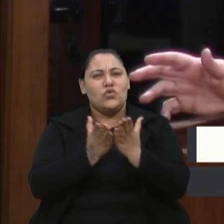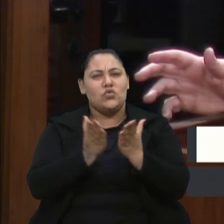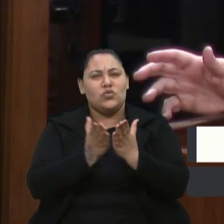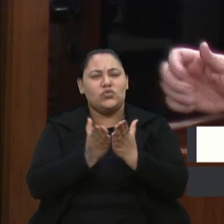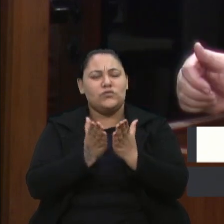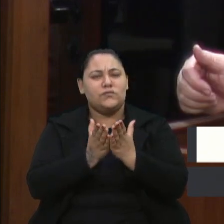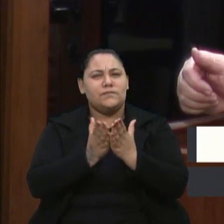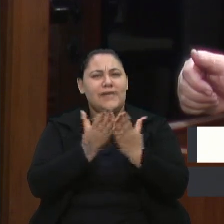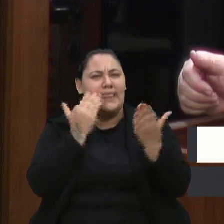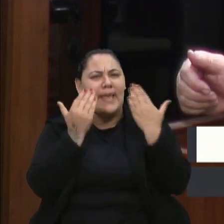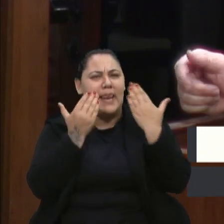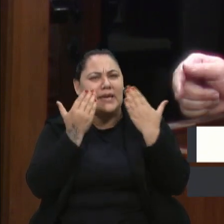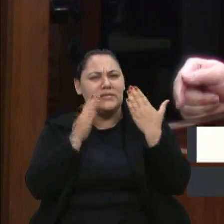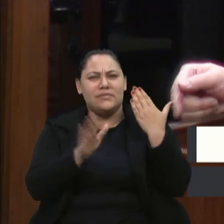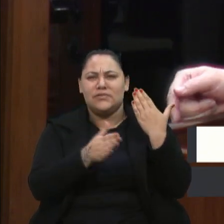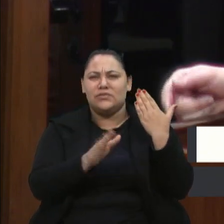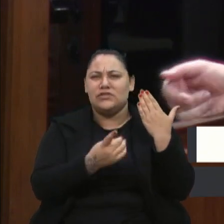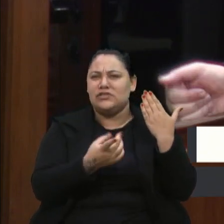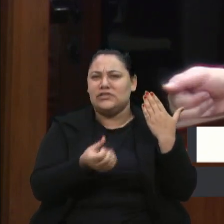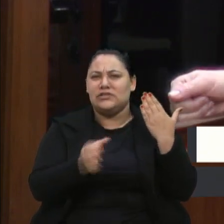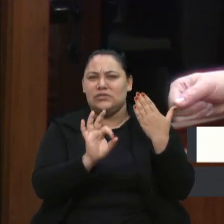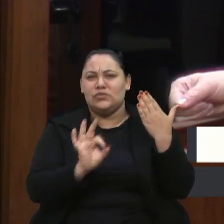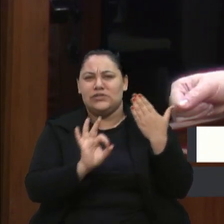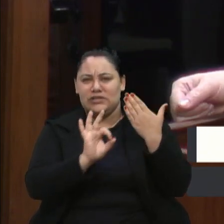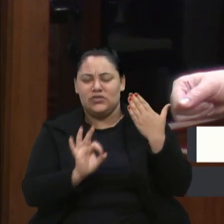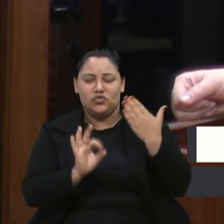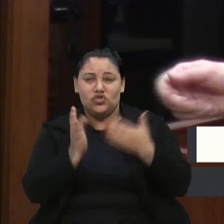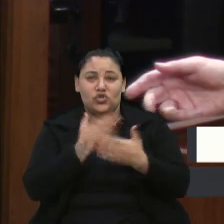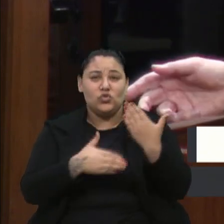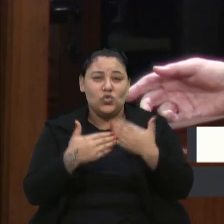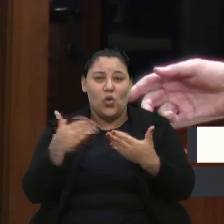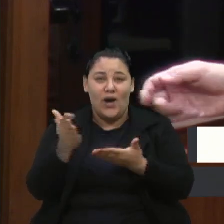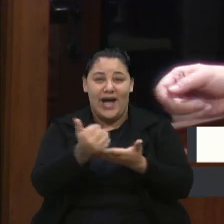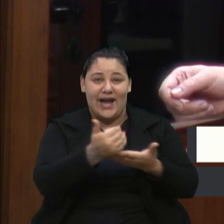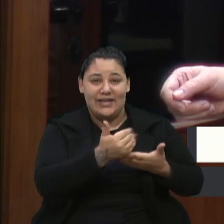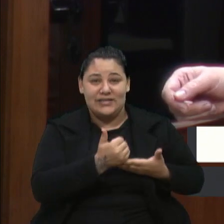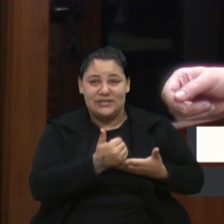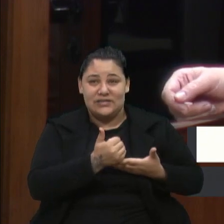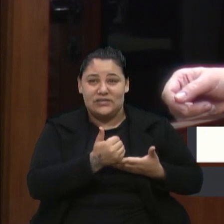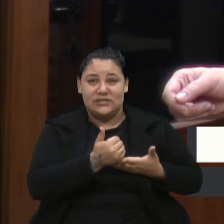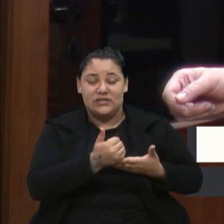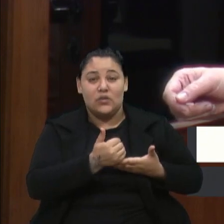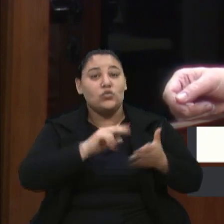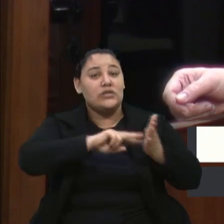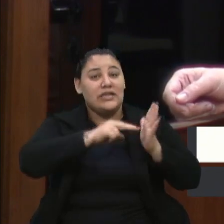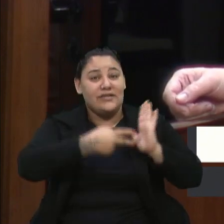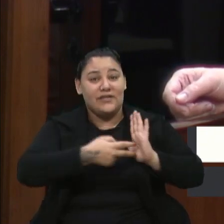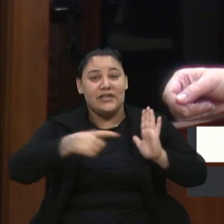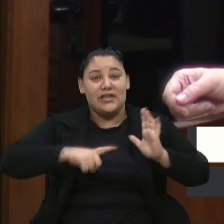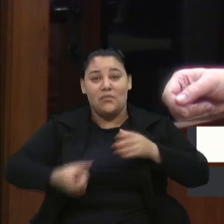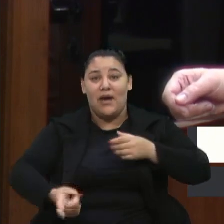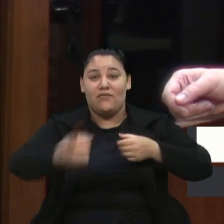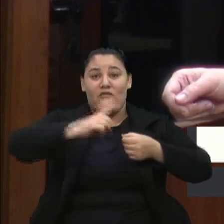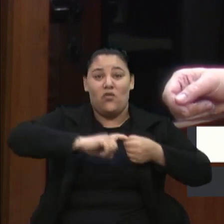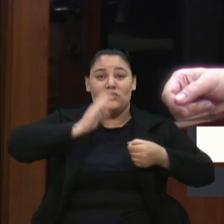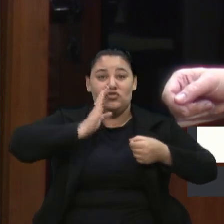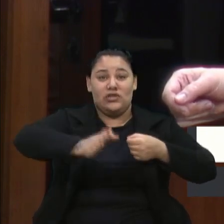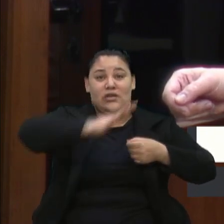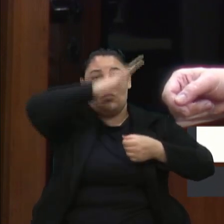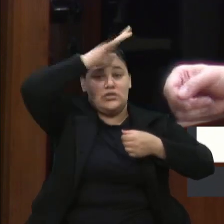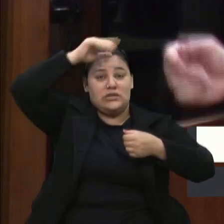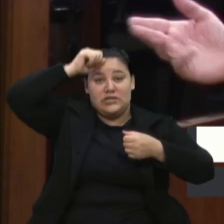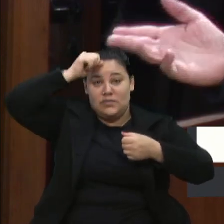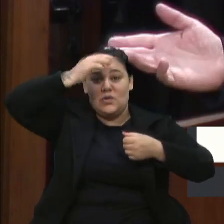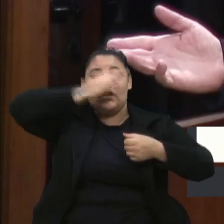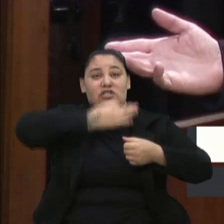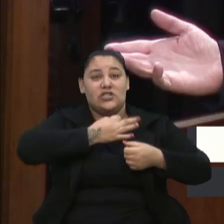16% a 19% do produto de toda a arrecadação. Nesse sentido, poderíamos estimar um retorno direto para o município de